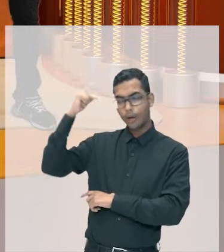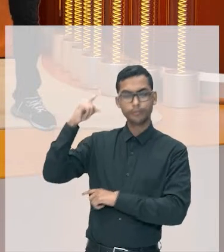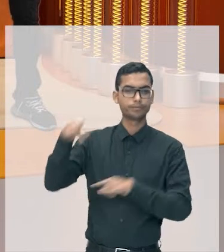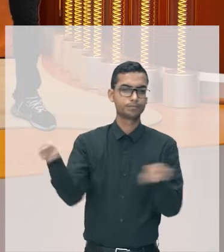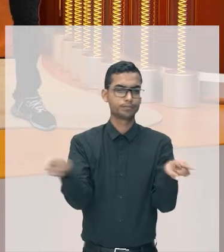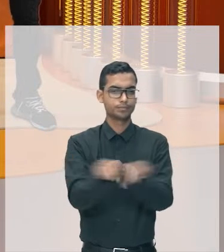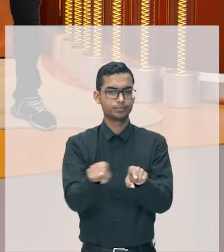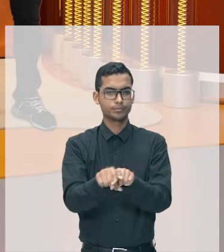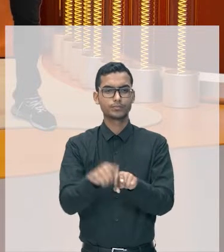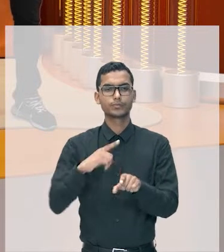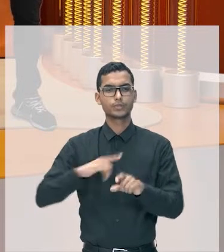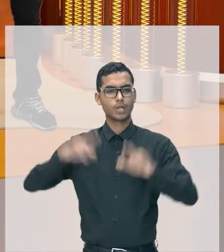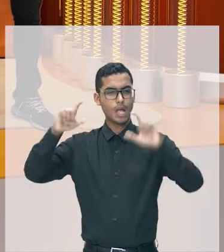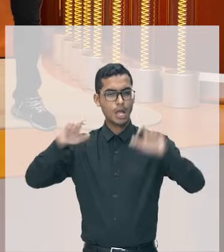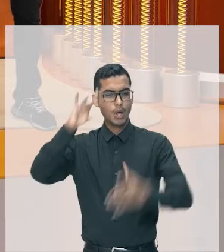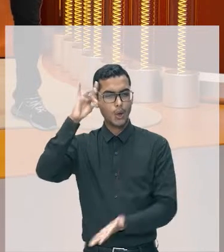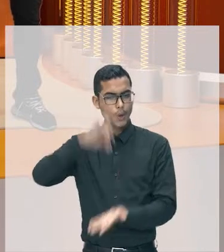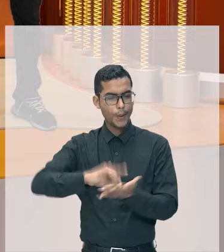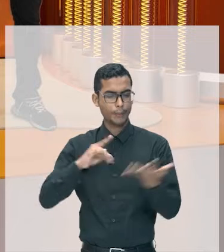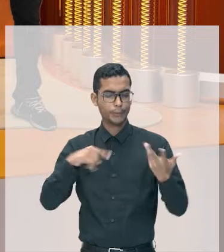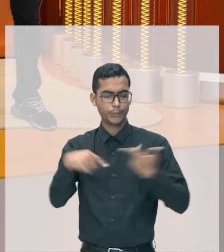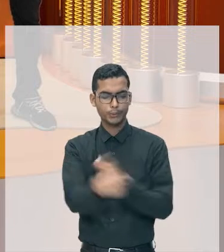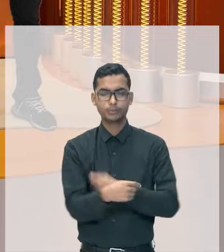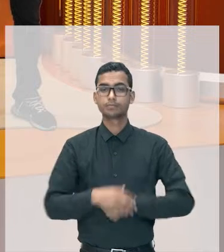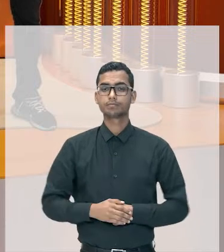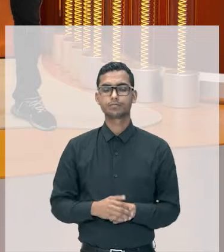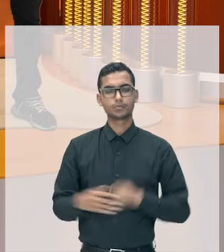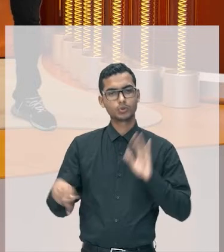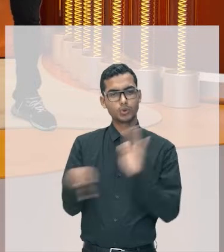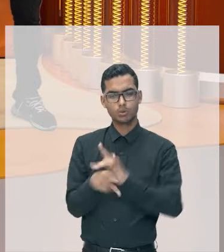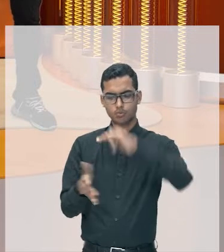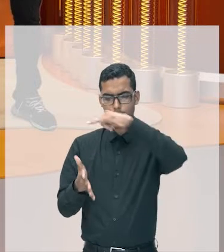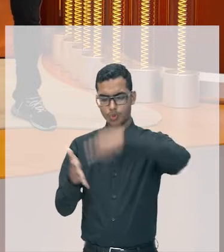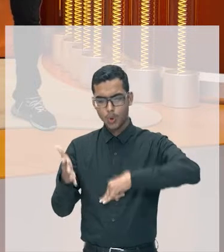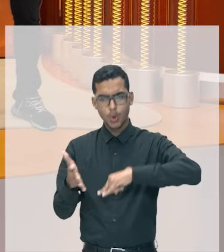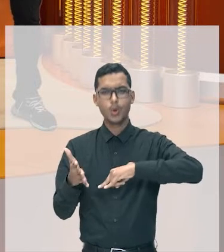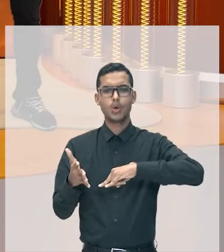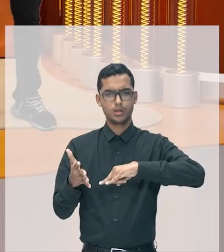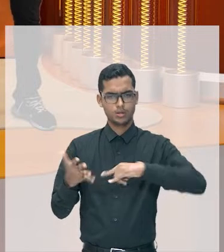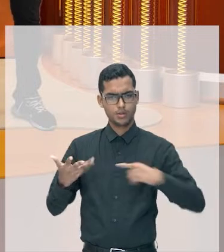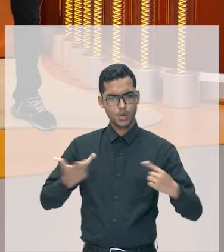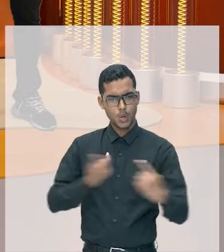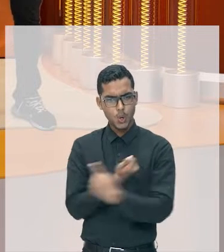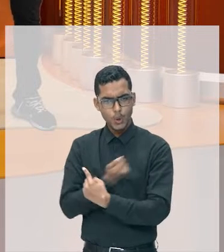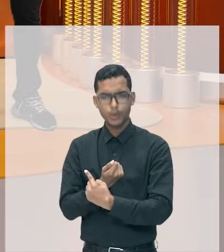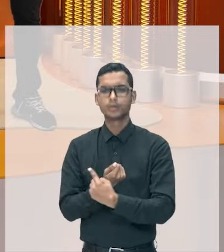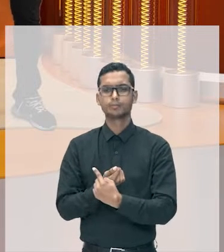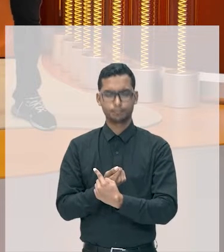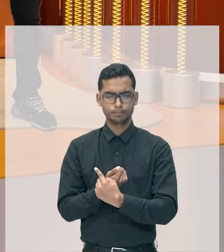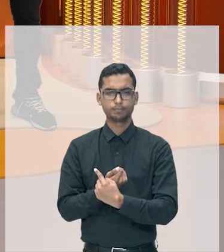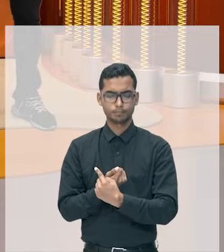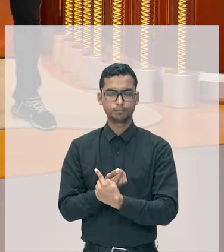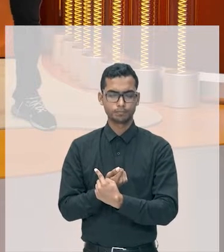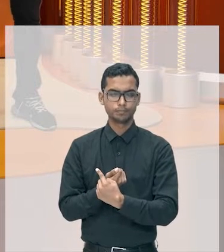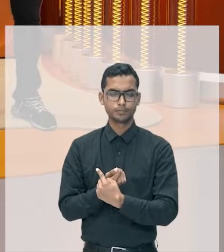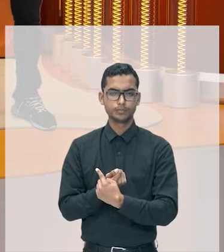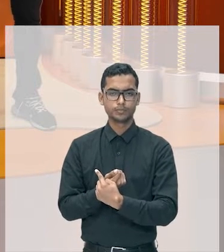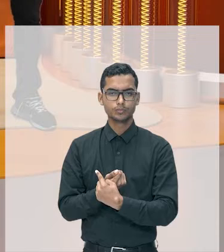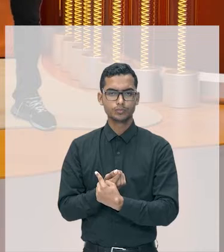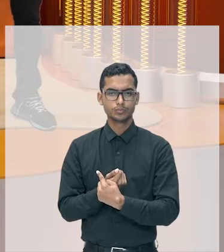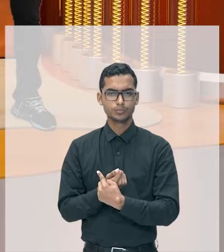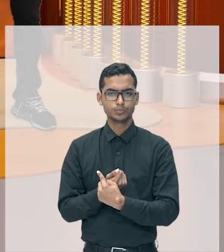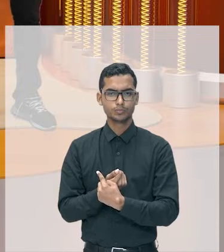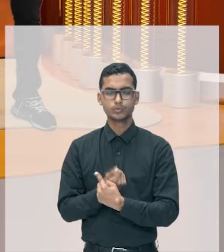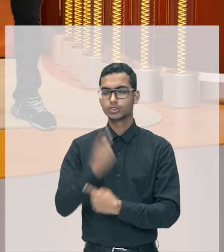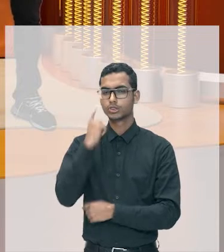e entre outros. São aqueles documentos que estão... as fontes primárias são aquelas